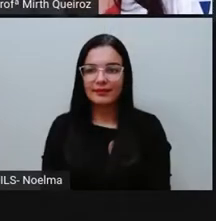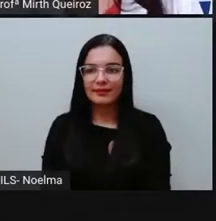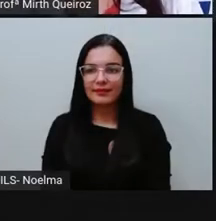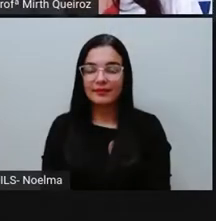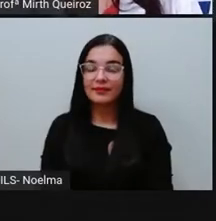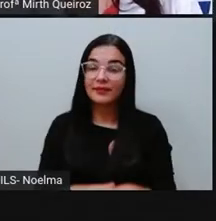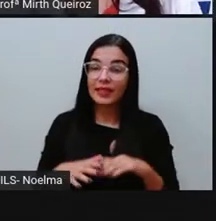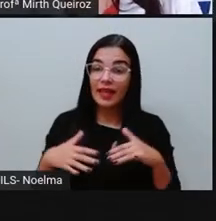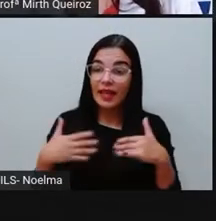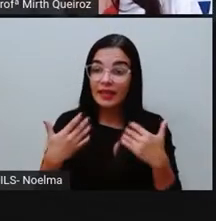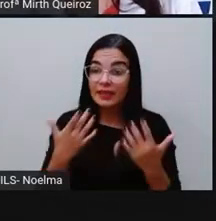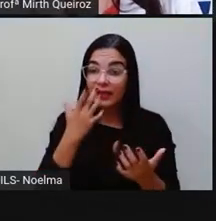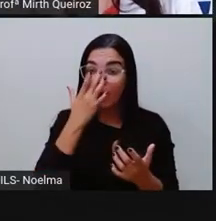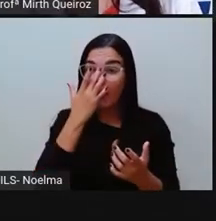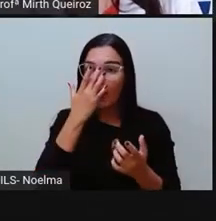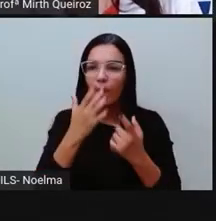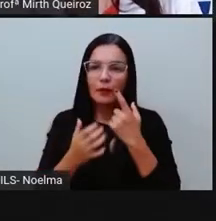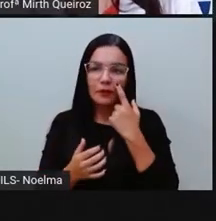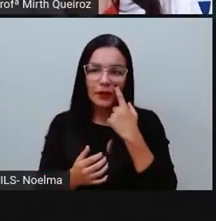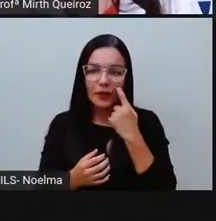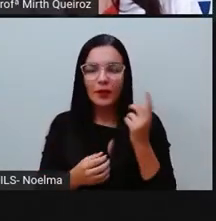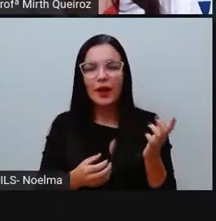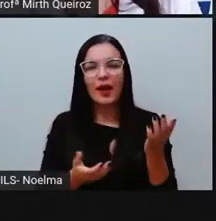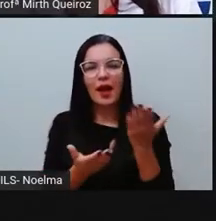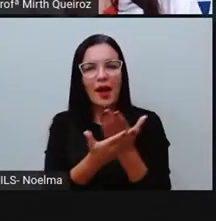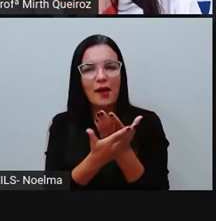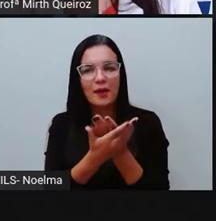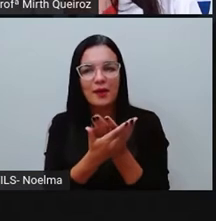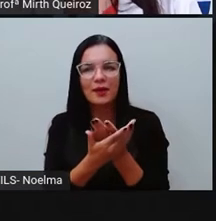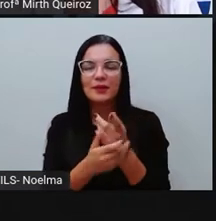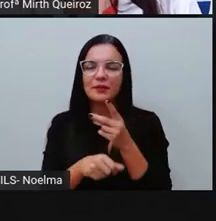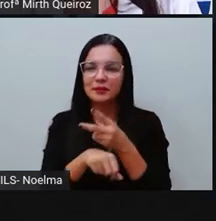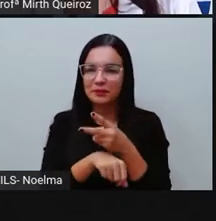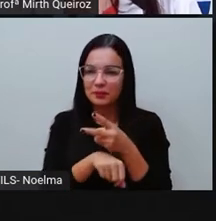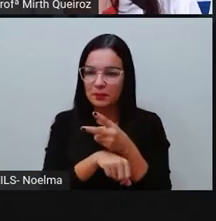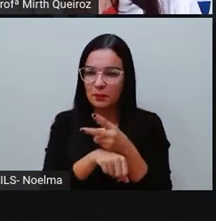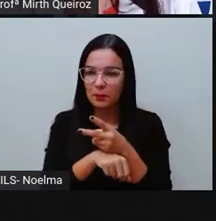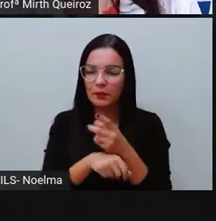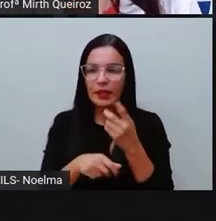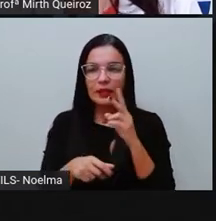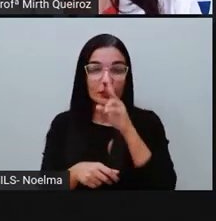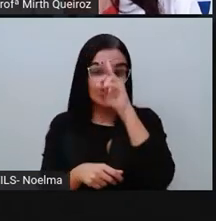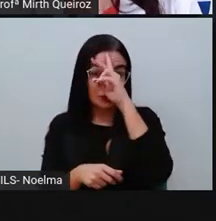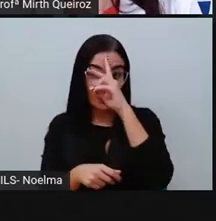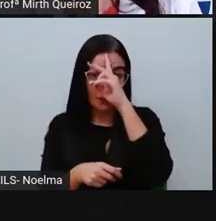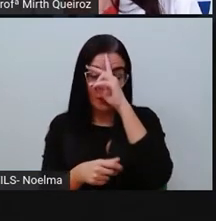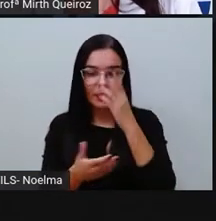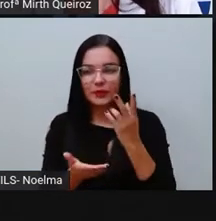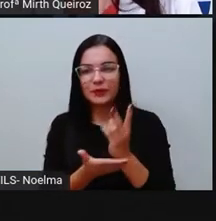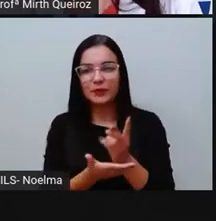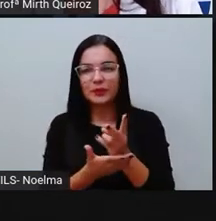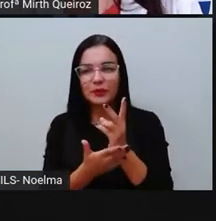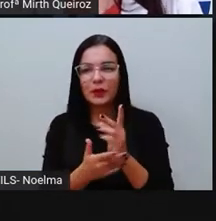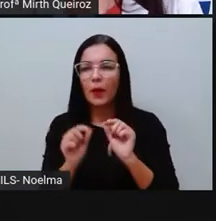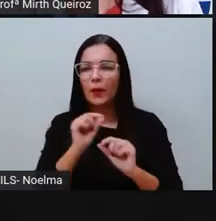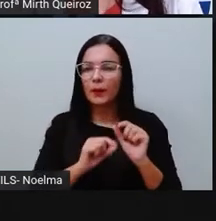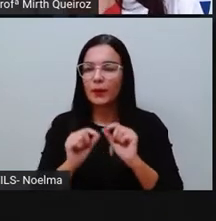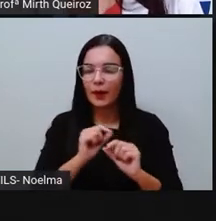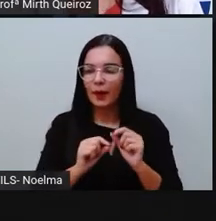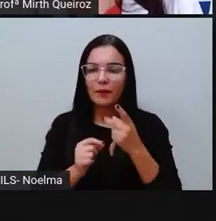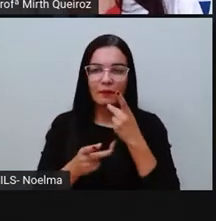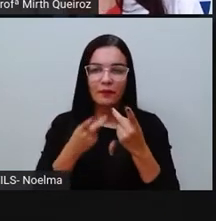E aí a gente volta aqui à nossa aula, né? Continuando aí a